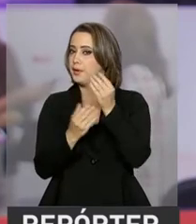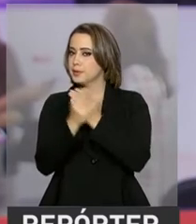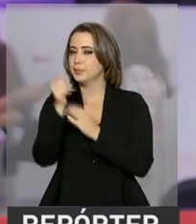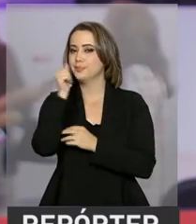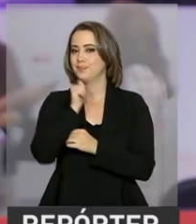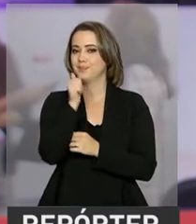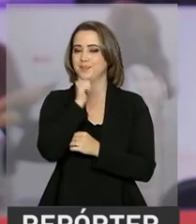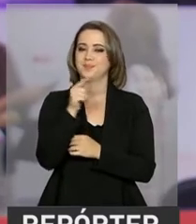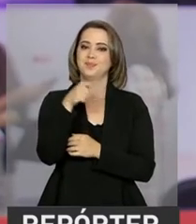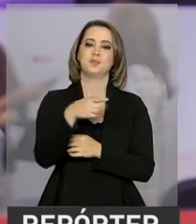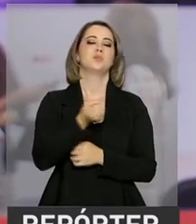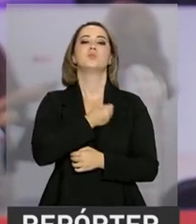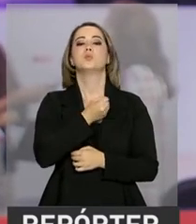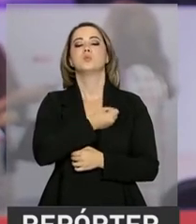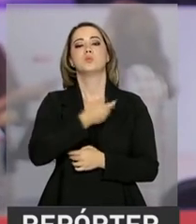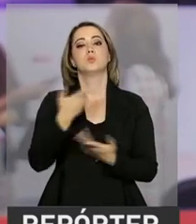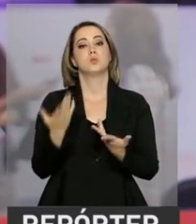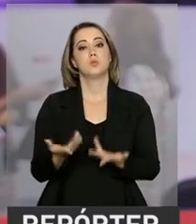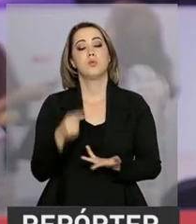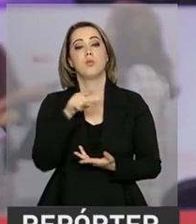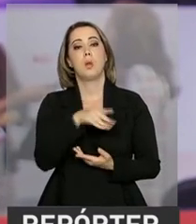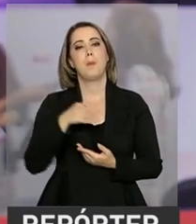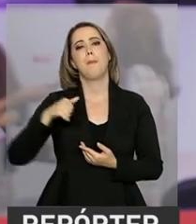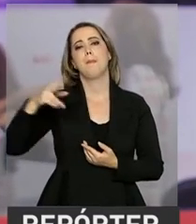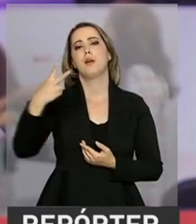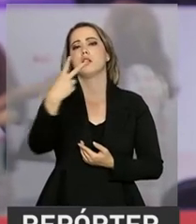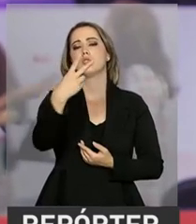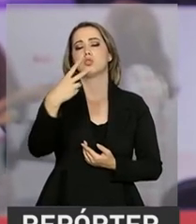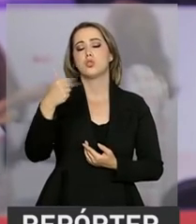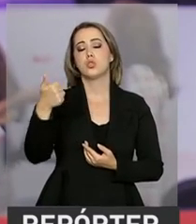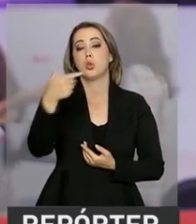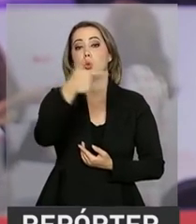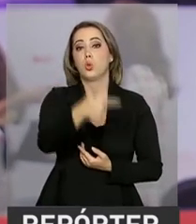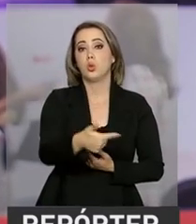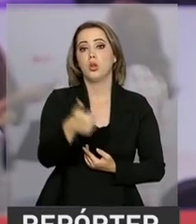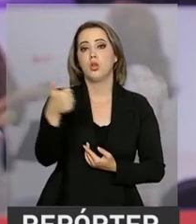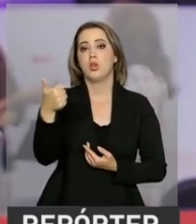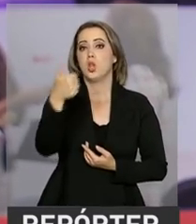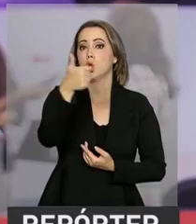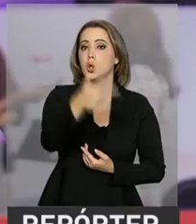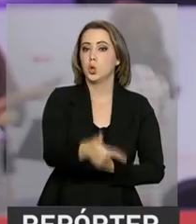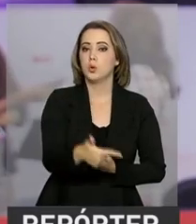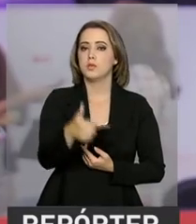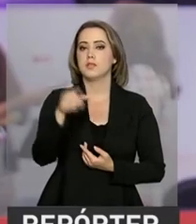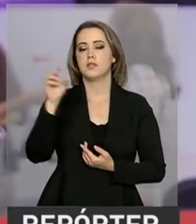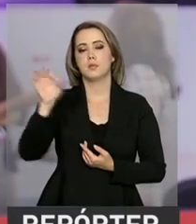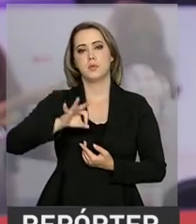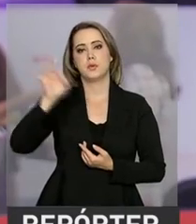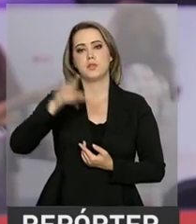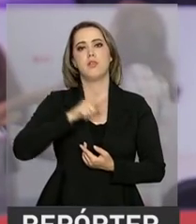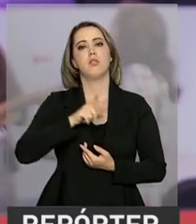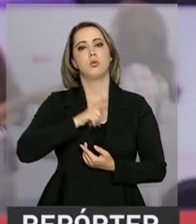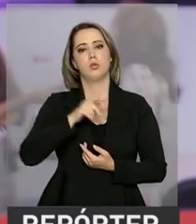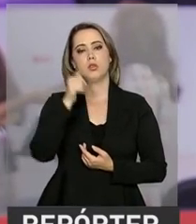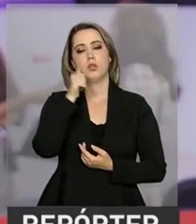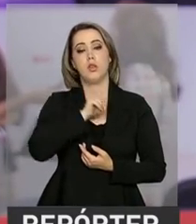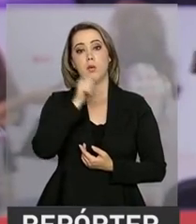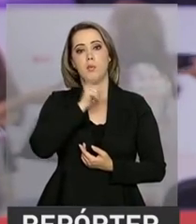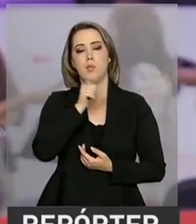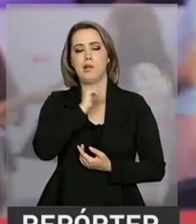dados do último censo agropecuário mais de 12% conhecimentos rurais têm mulheres como